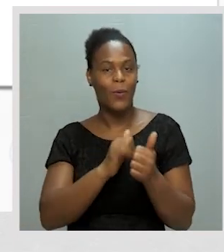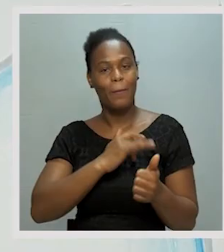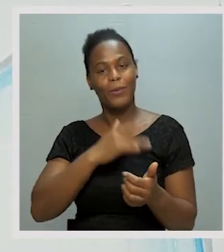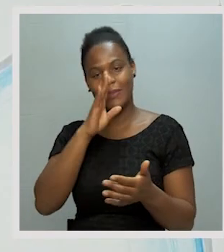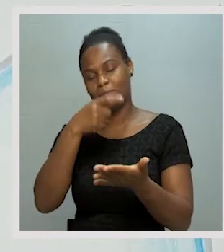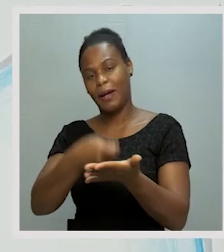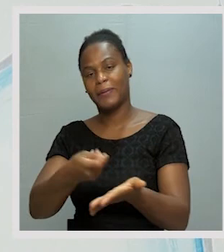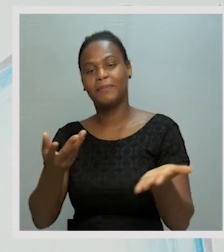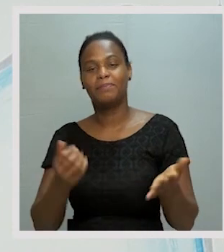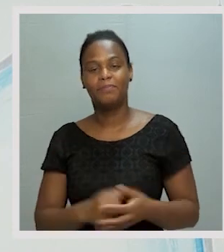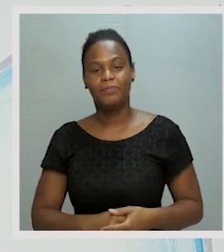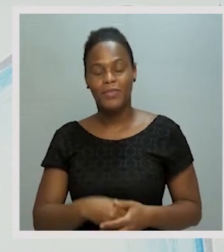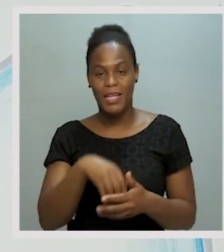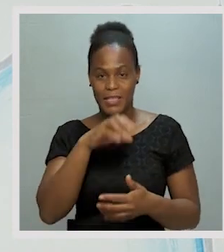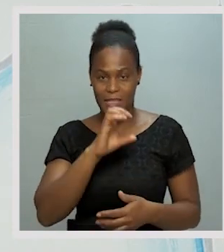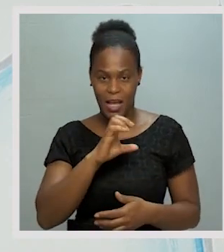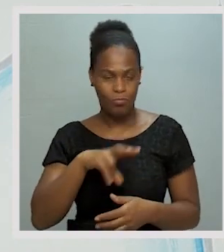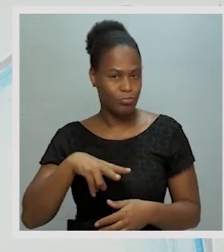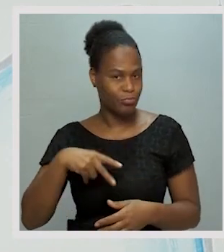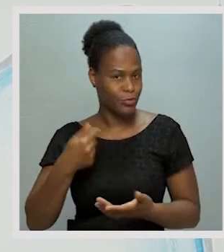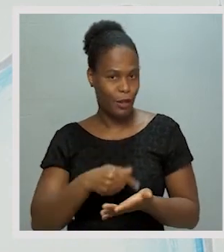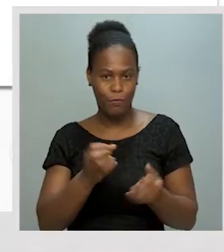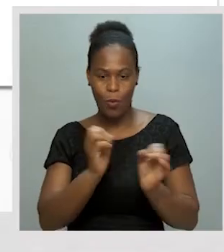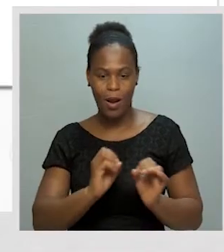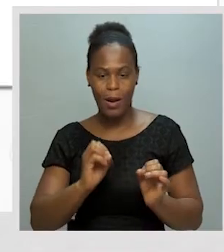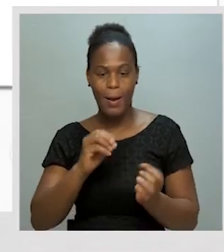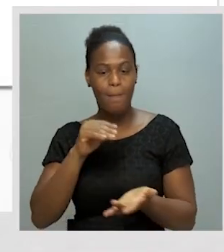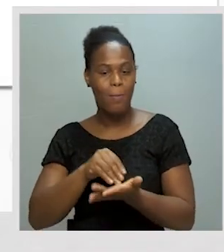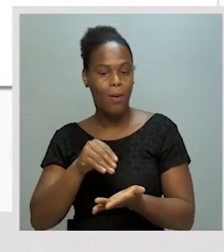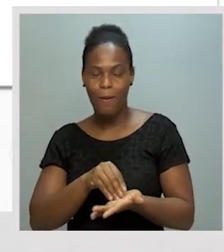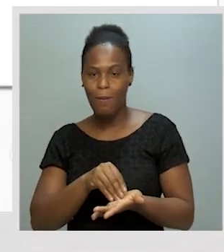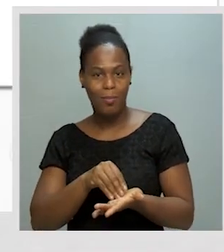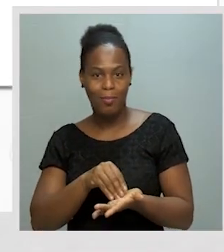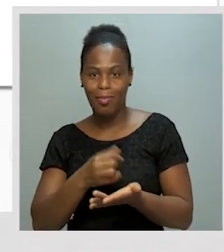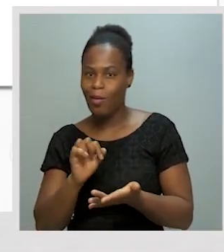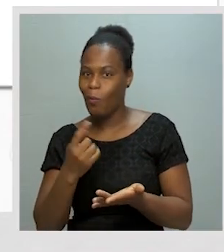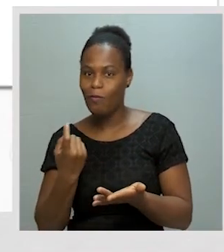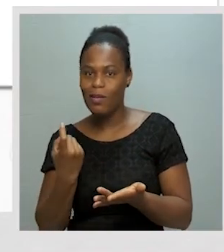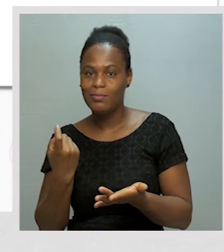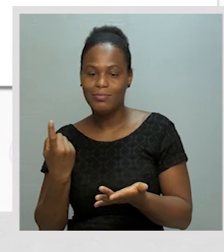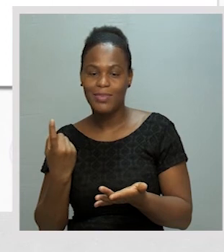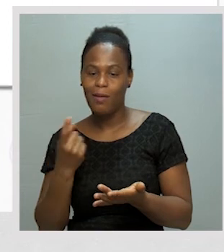paga. C. Ao rico não deves e ao pobre não